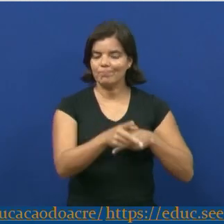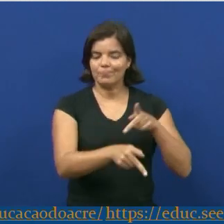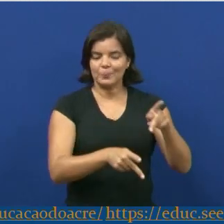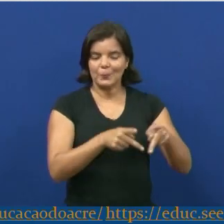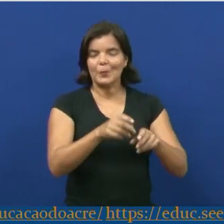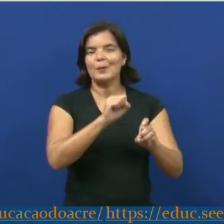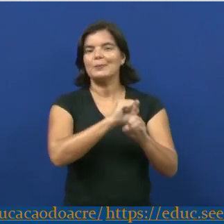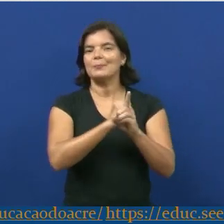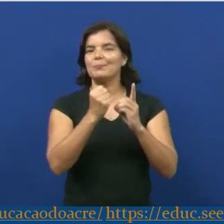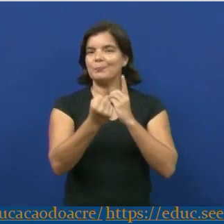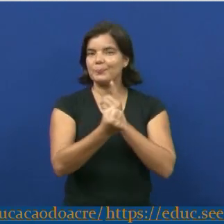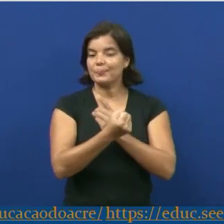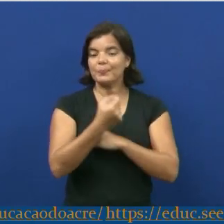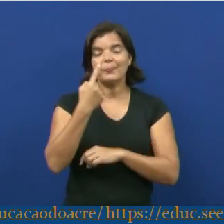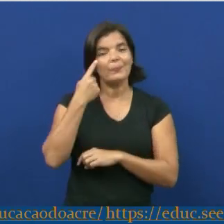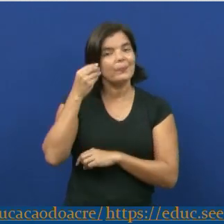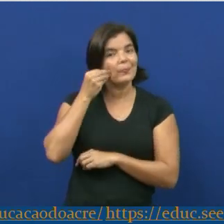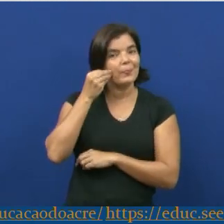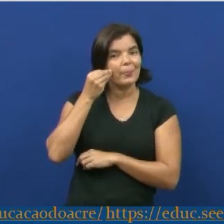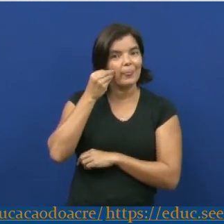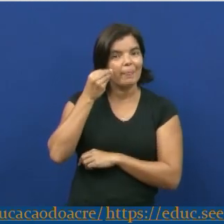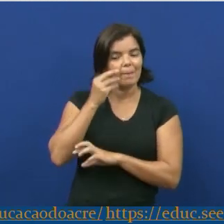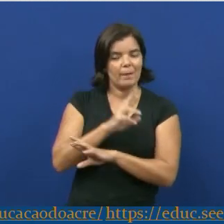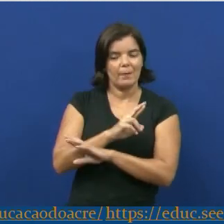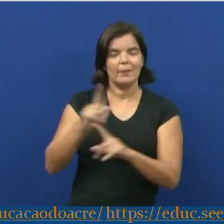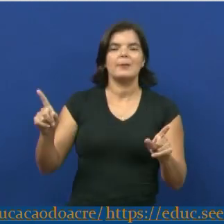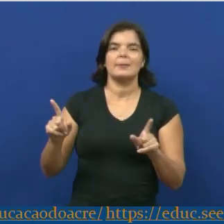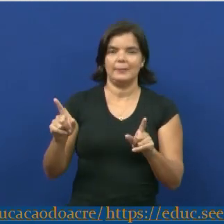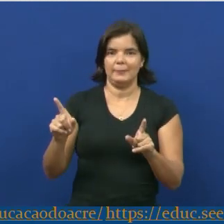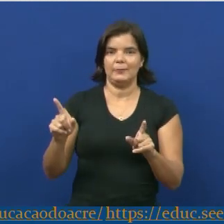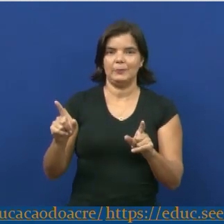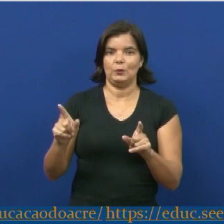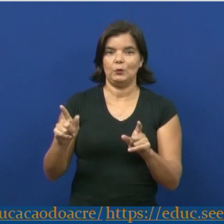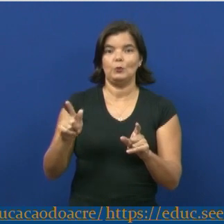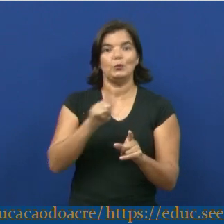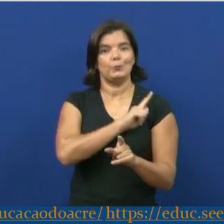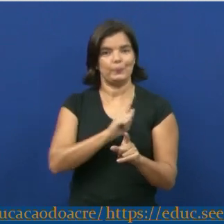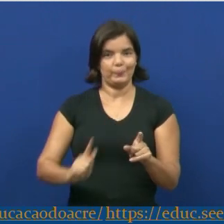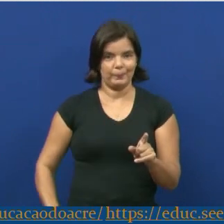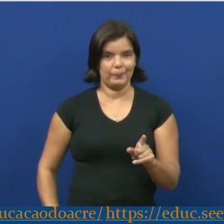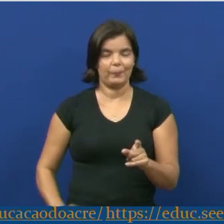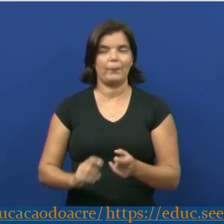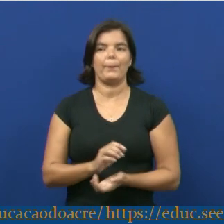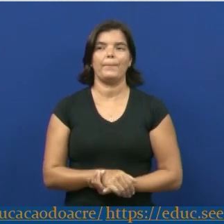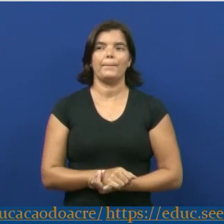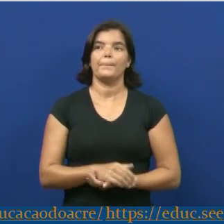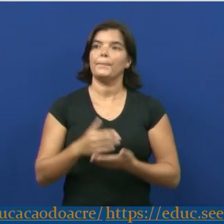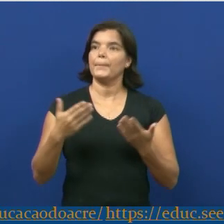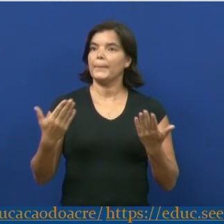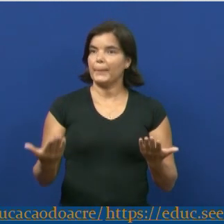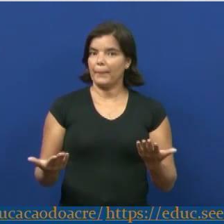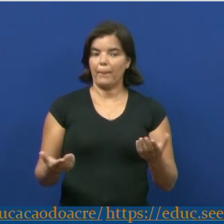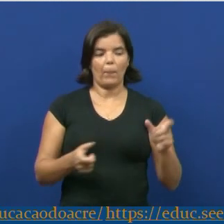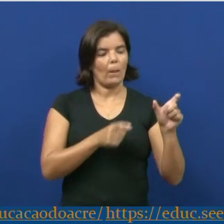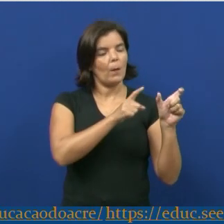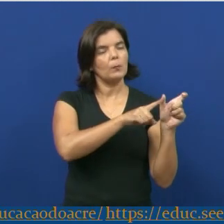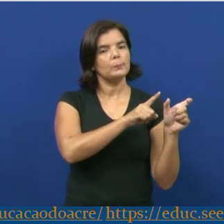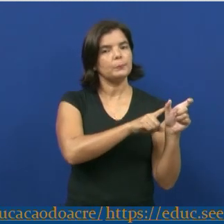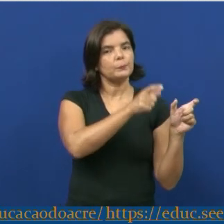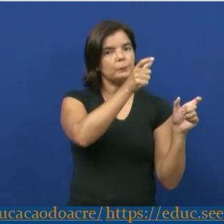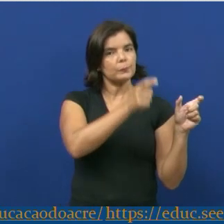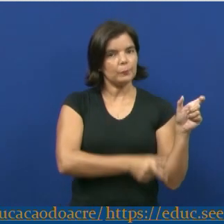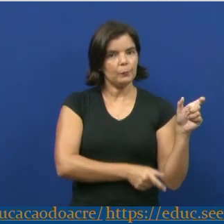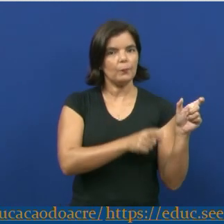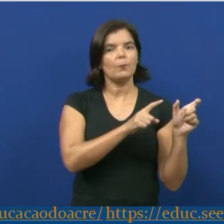sociedade que agora vai buscar uma diferente forma de governo. Então vamos lá, gente. De um lado nós